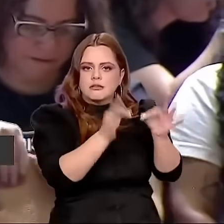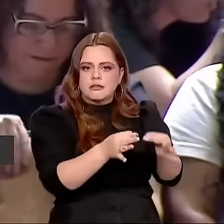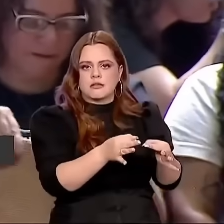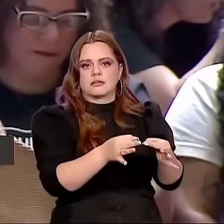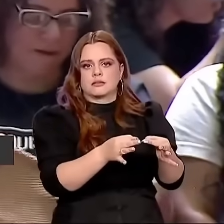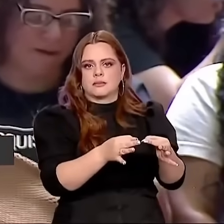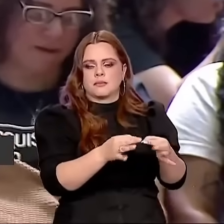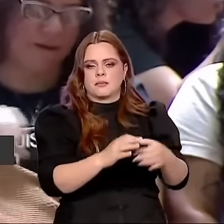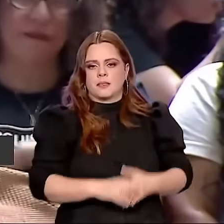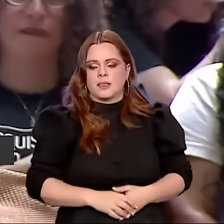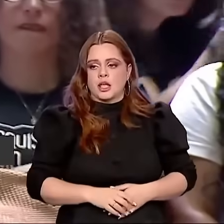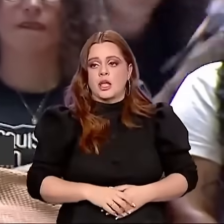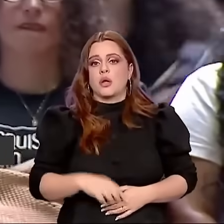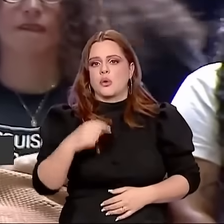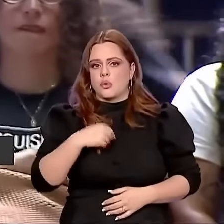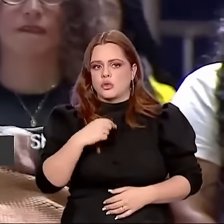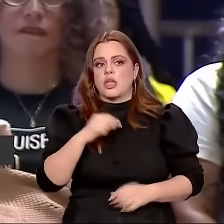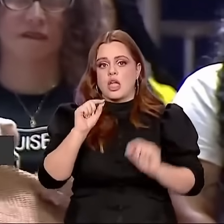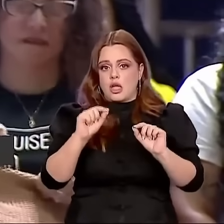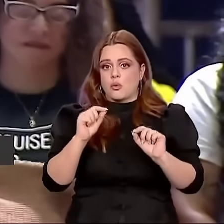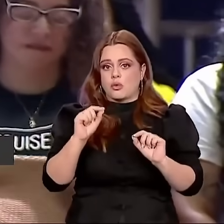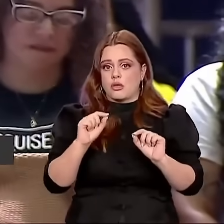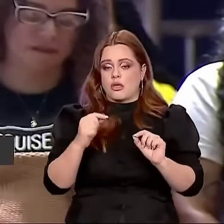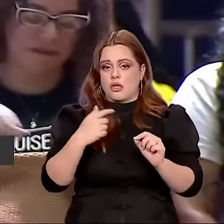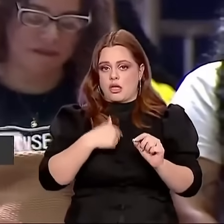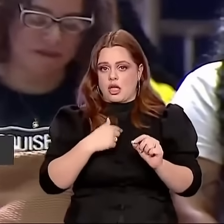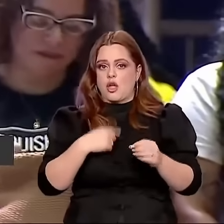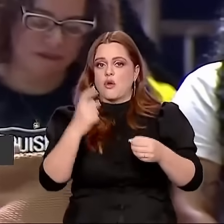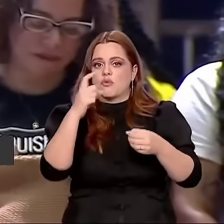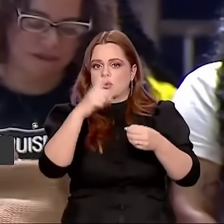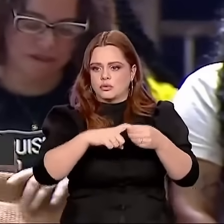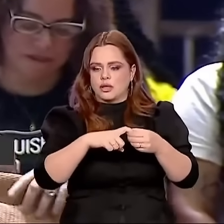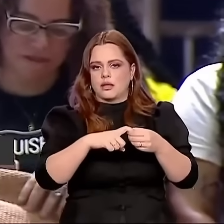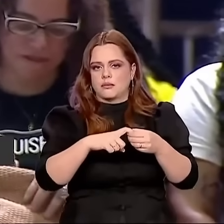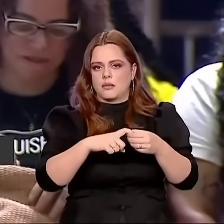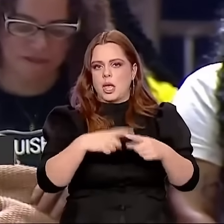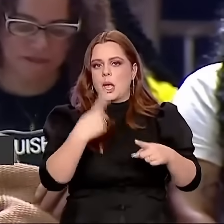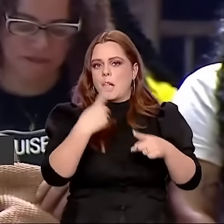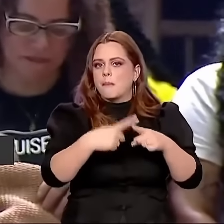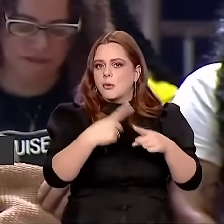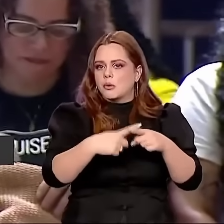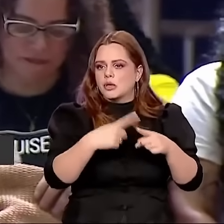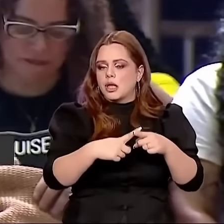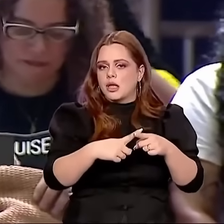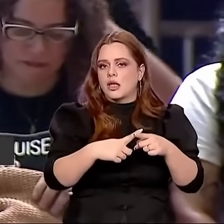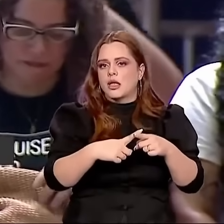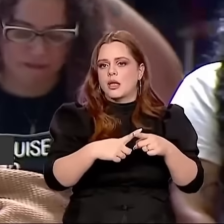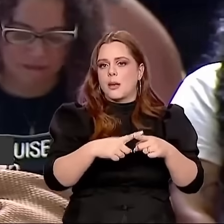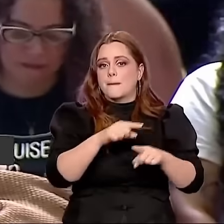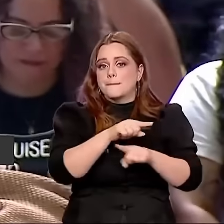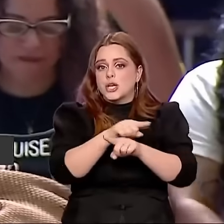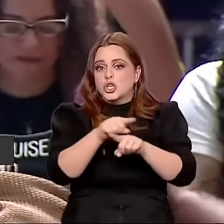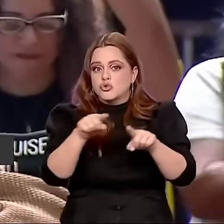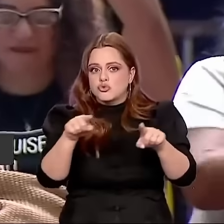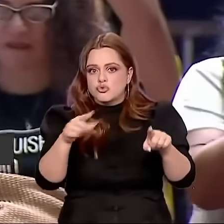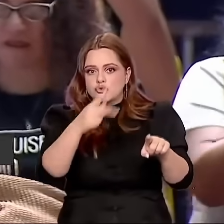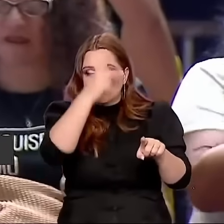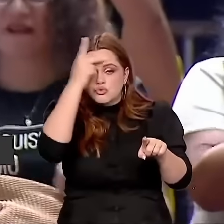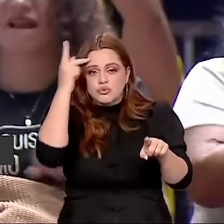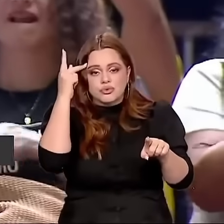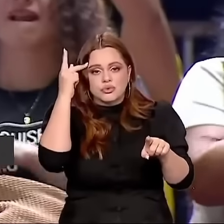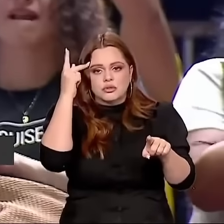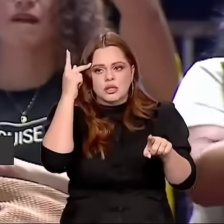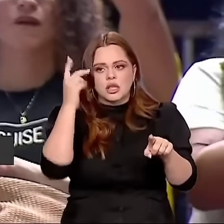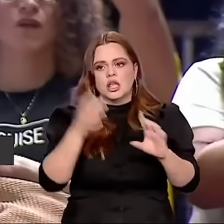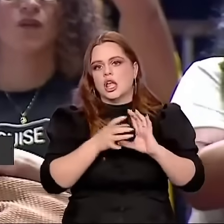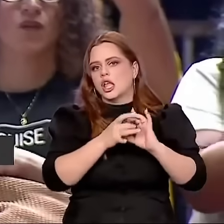A razão pela qual eu votei é por causa de gente como vocês, que não me permitiram ficar